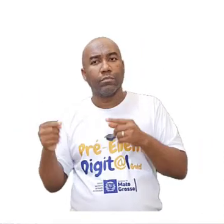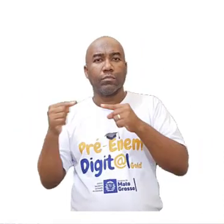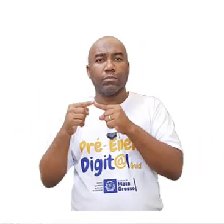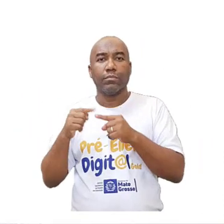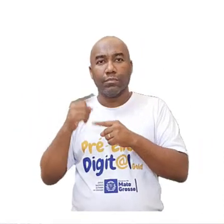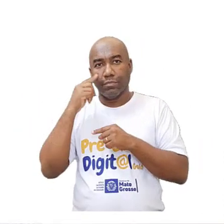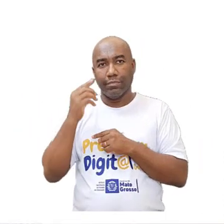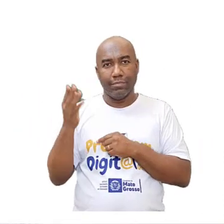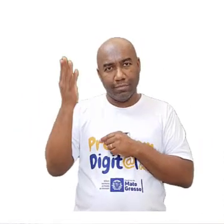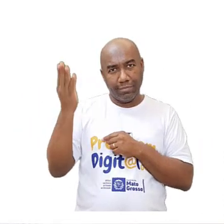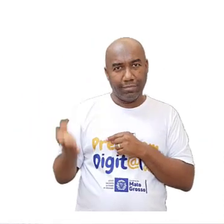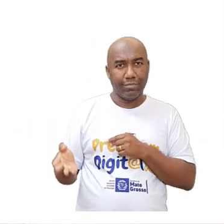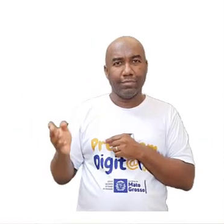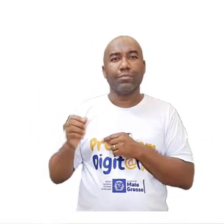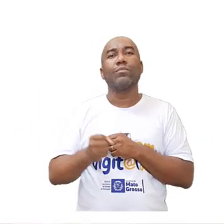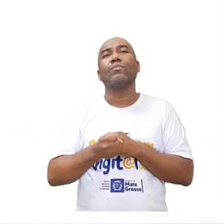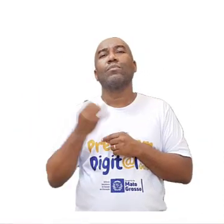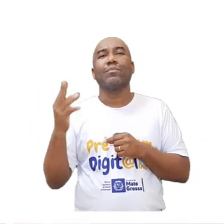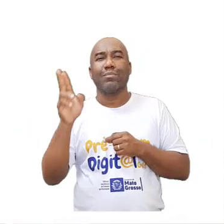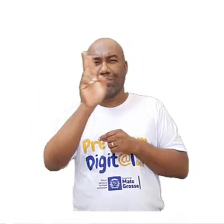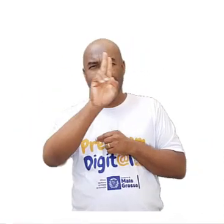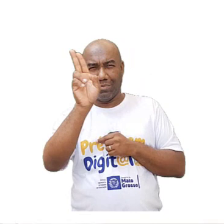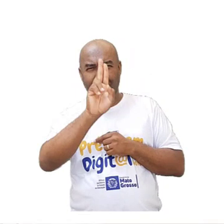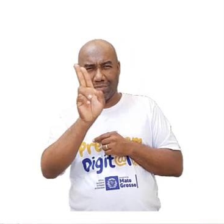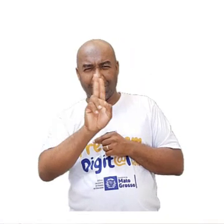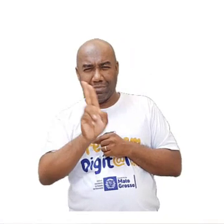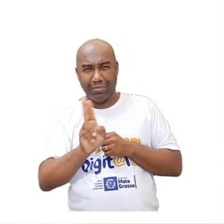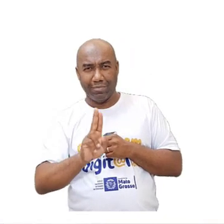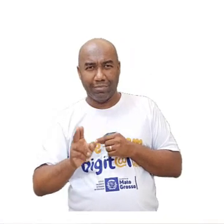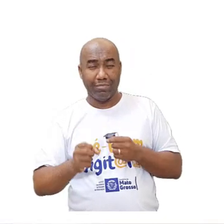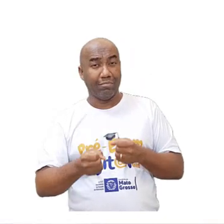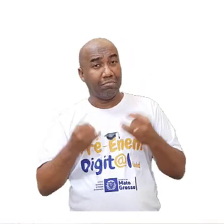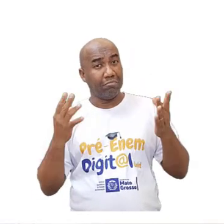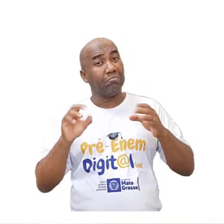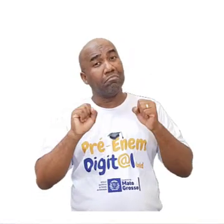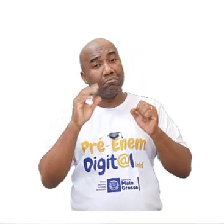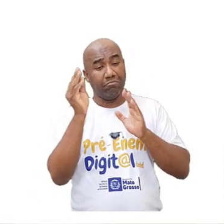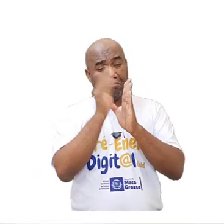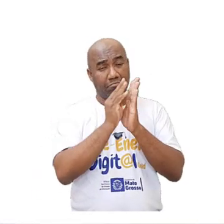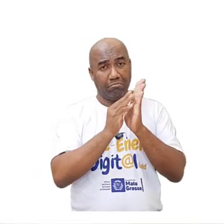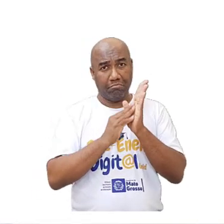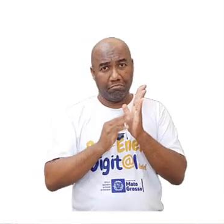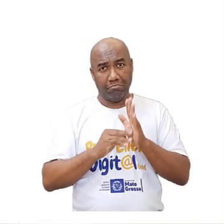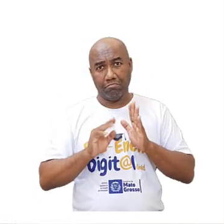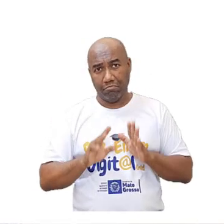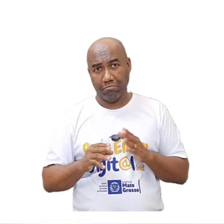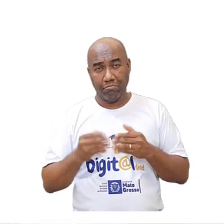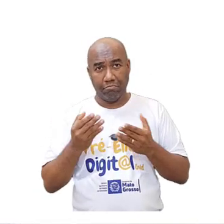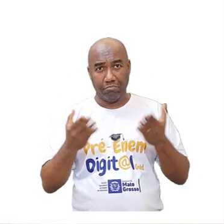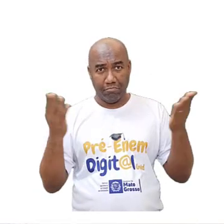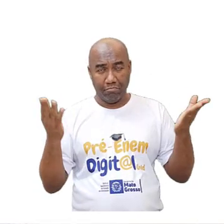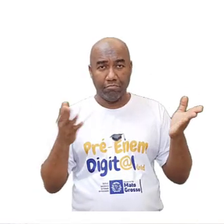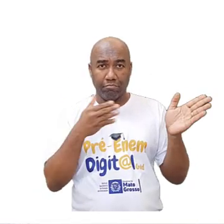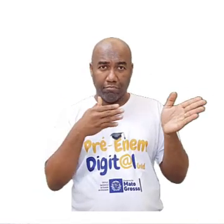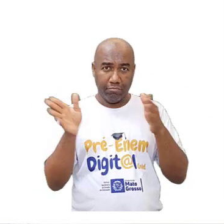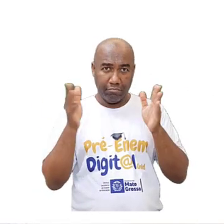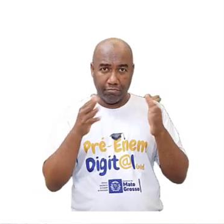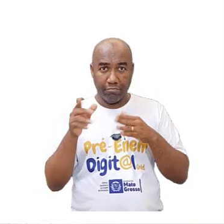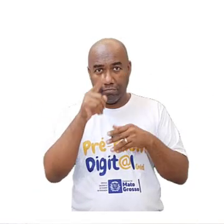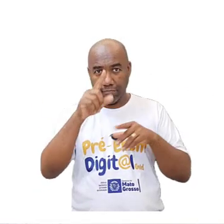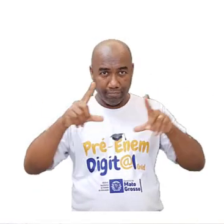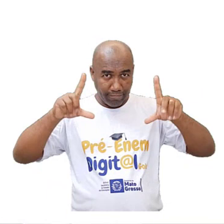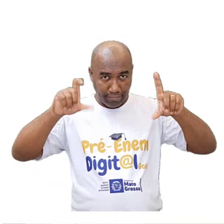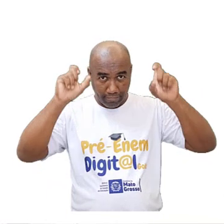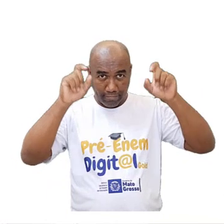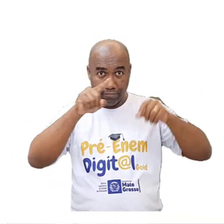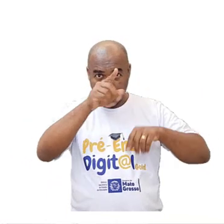certo? Então, dá uma olhadinha que são ONGs com importantes papéis e elas podem ser agentes. Agora vou fazer silêncio e vou só